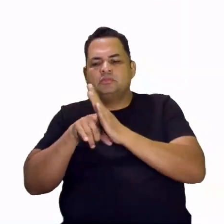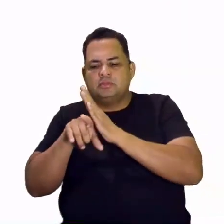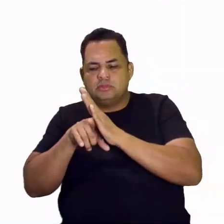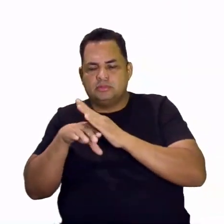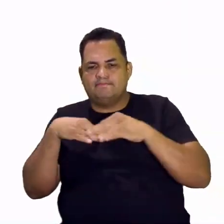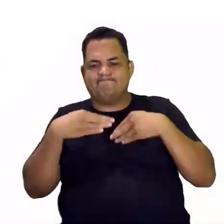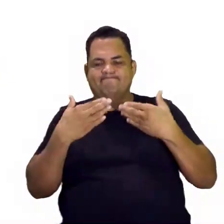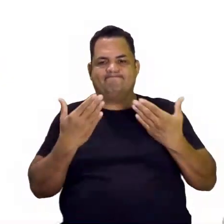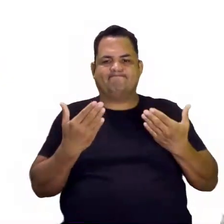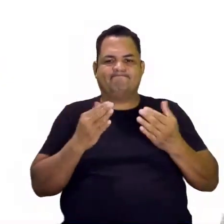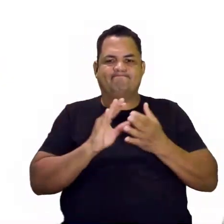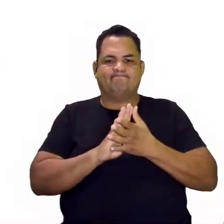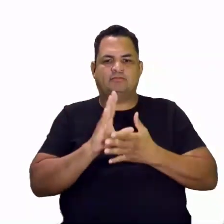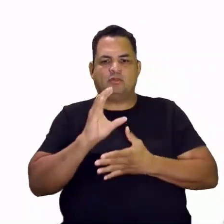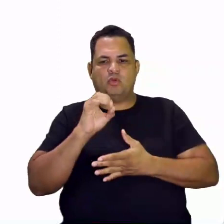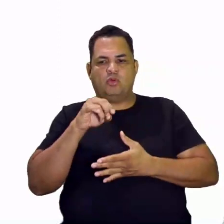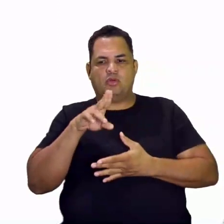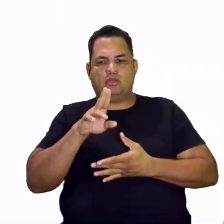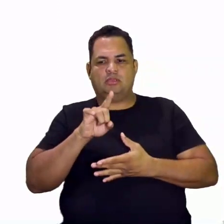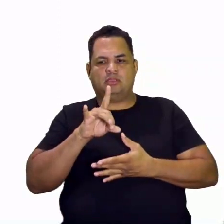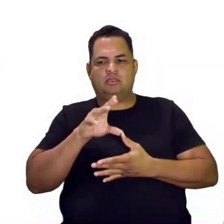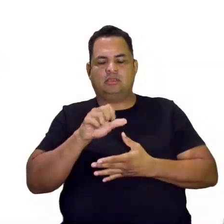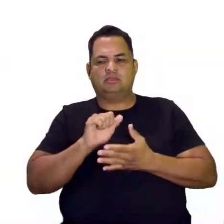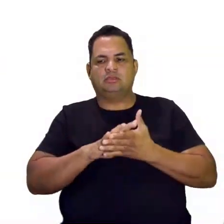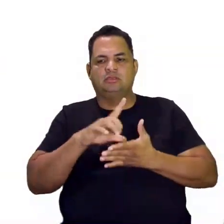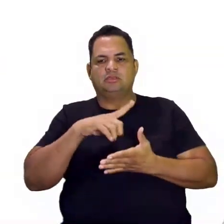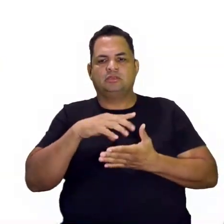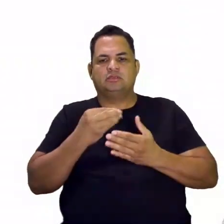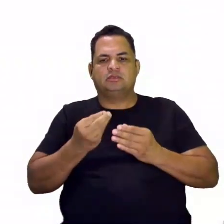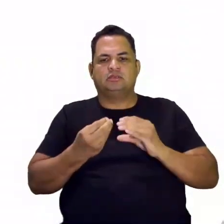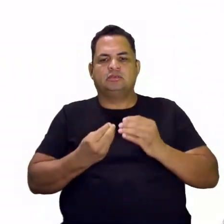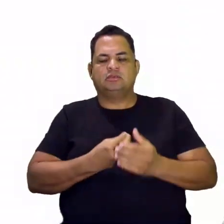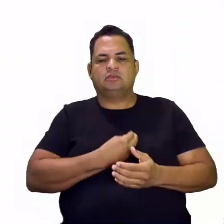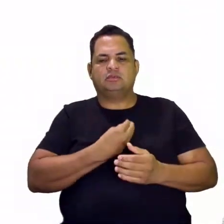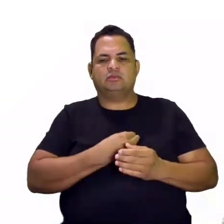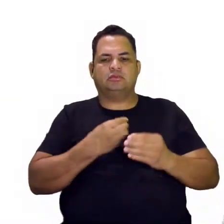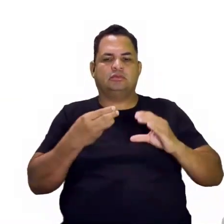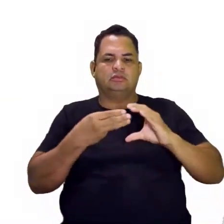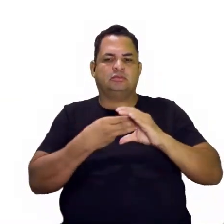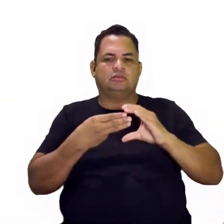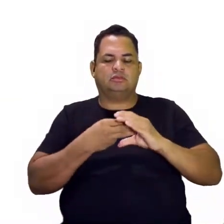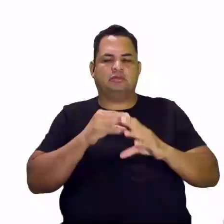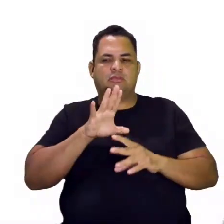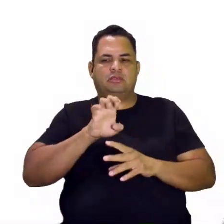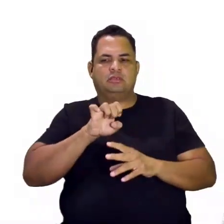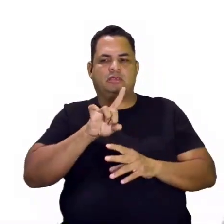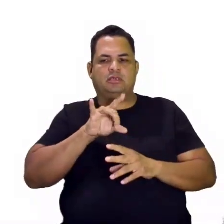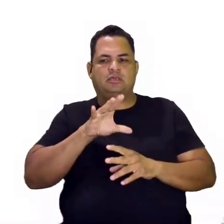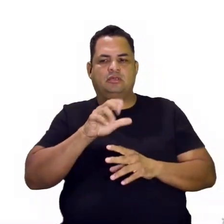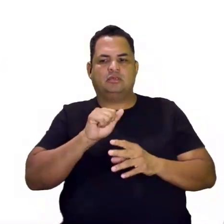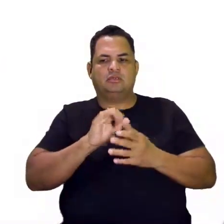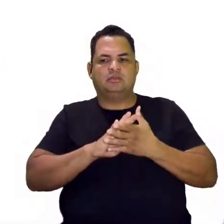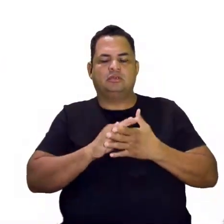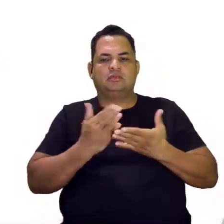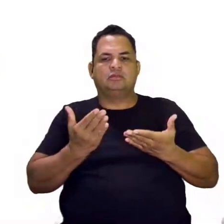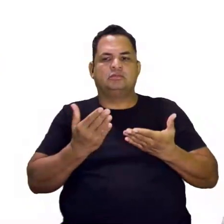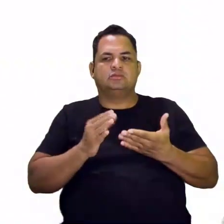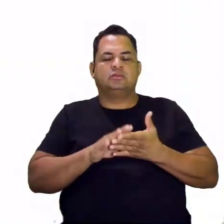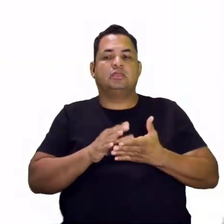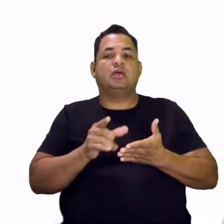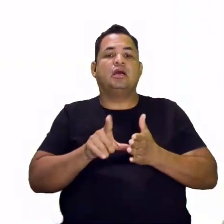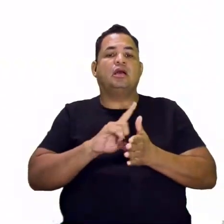que essas organelas presentes nessas células eucariotas eram outrora